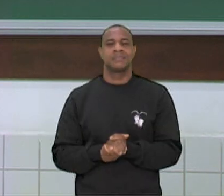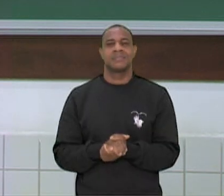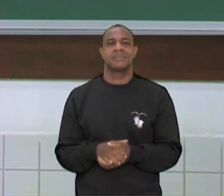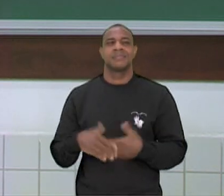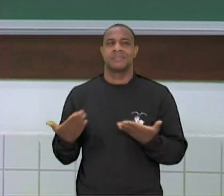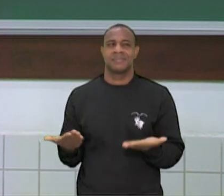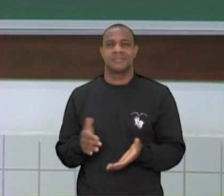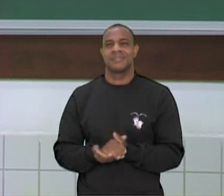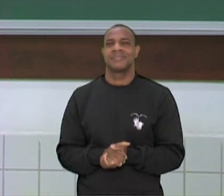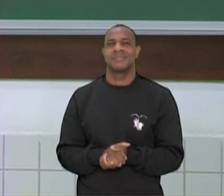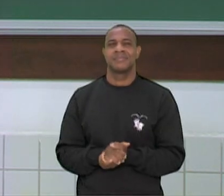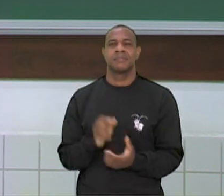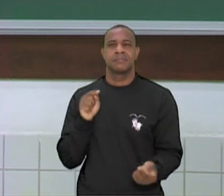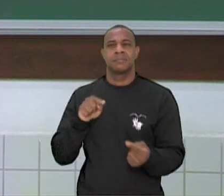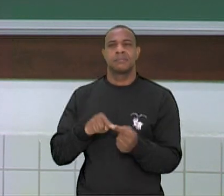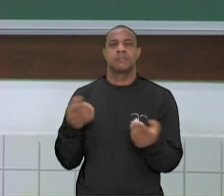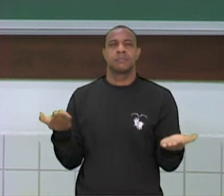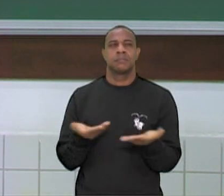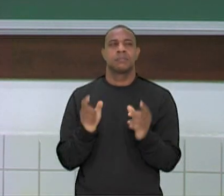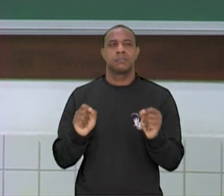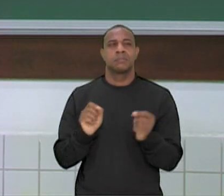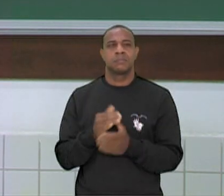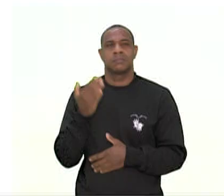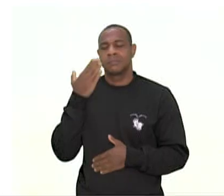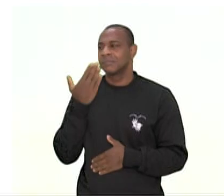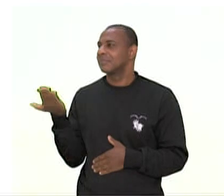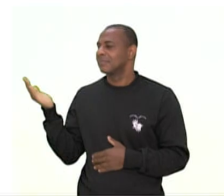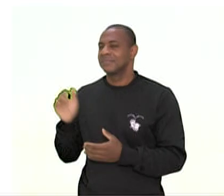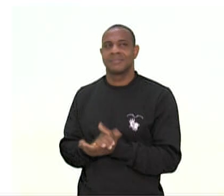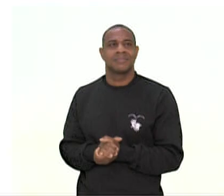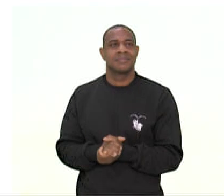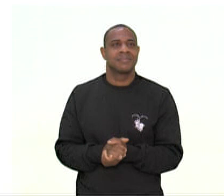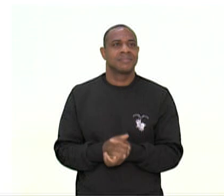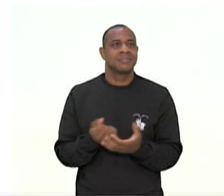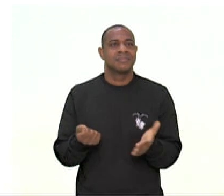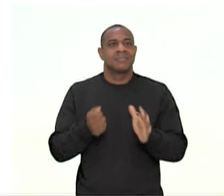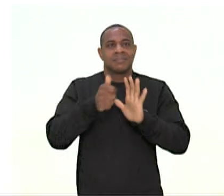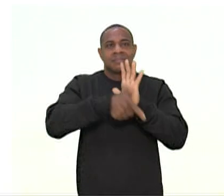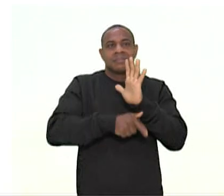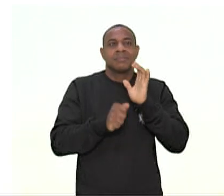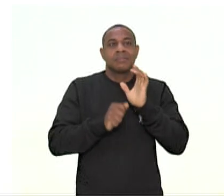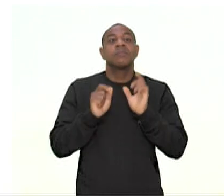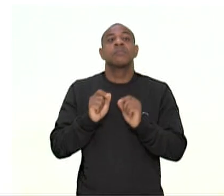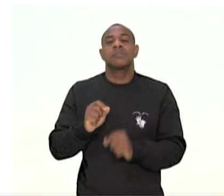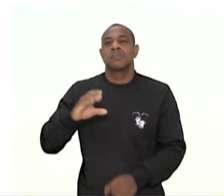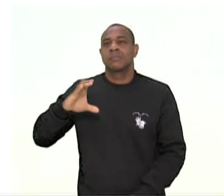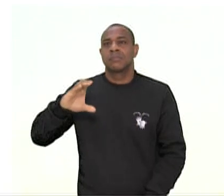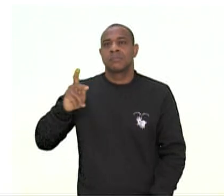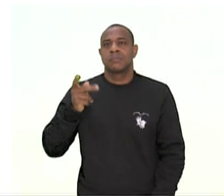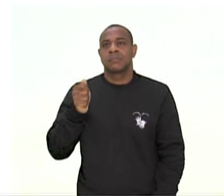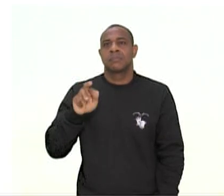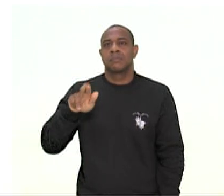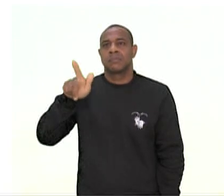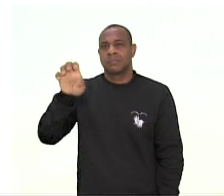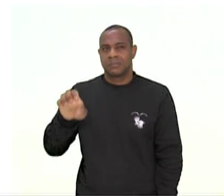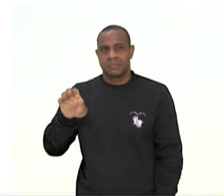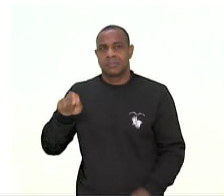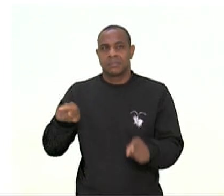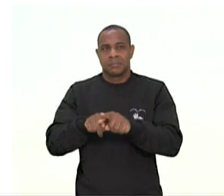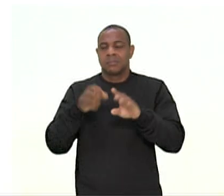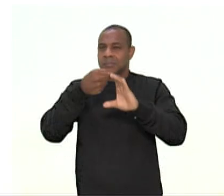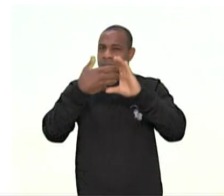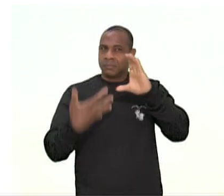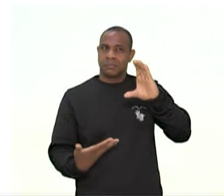para os objetivos de hoje? Vamos conhecer um pouquinho sobre o gênero charge, reconhecer as suas características, ler